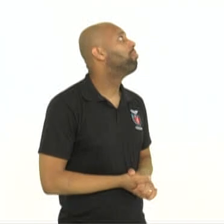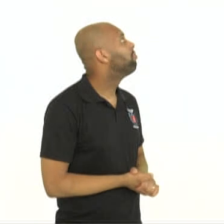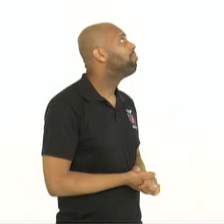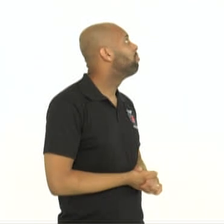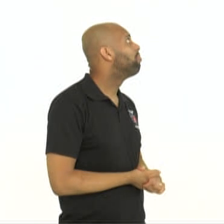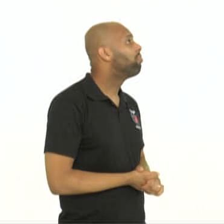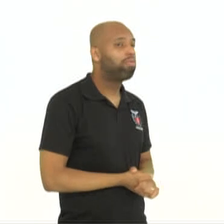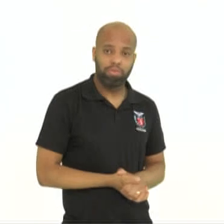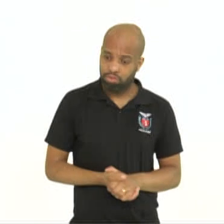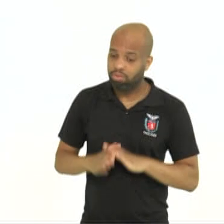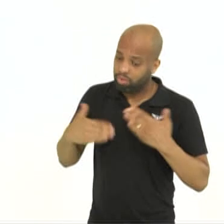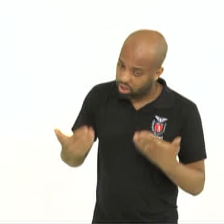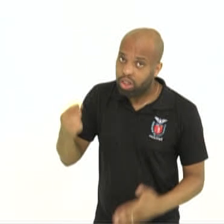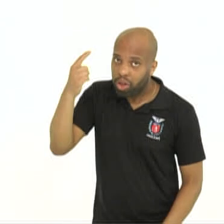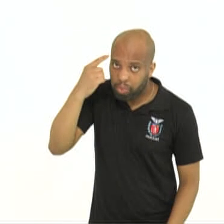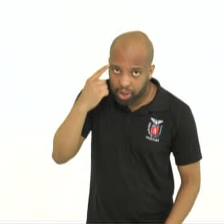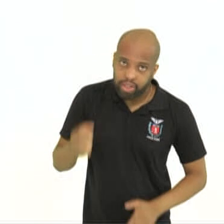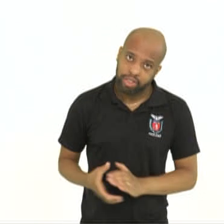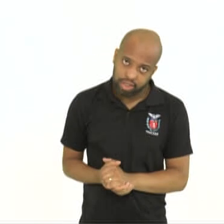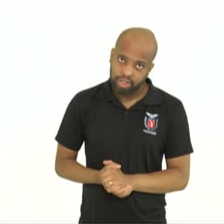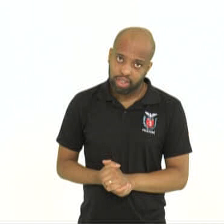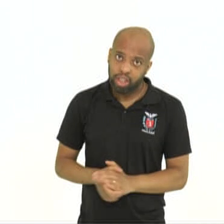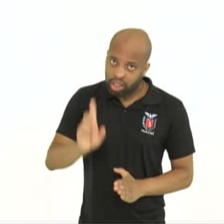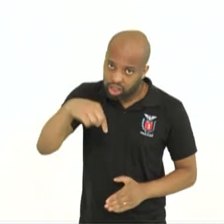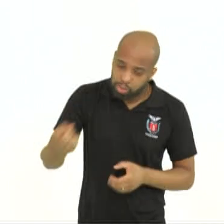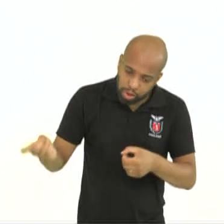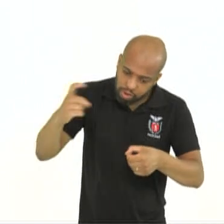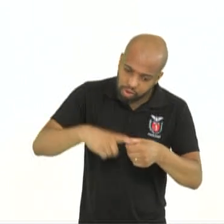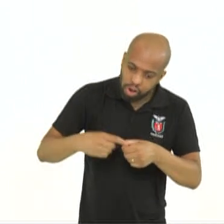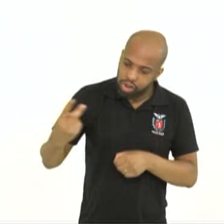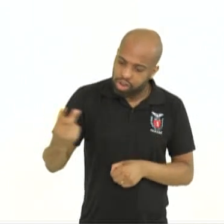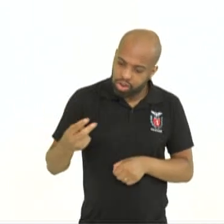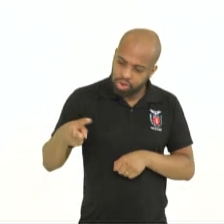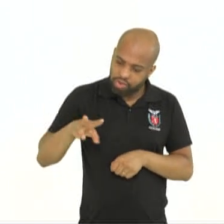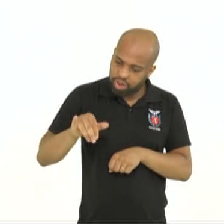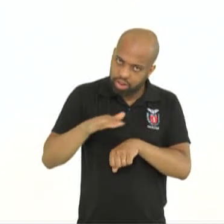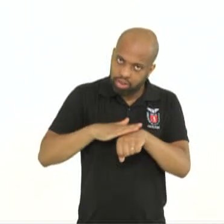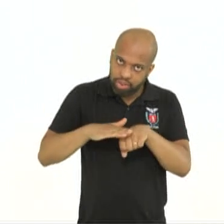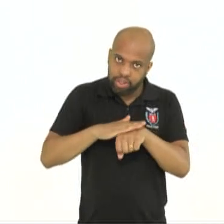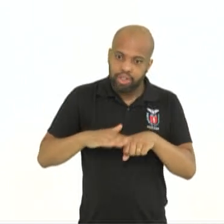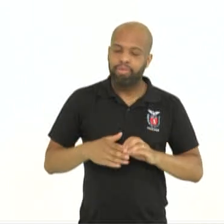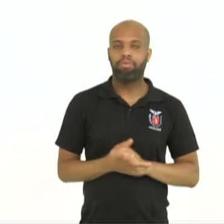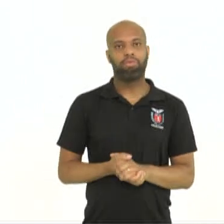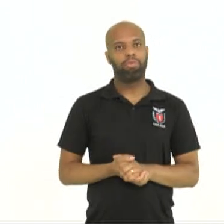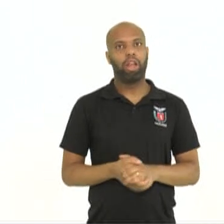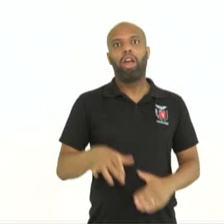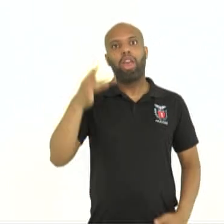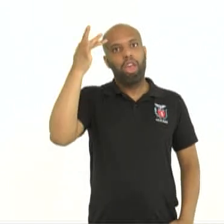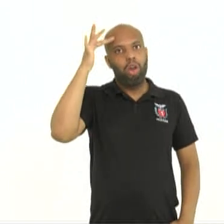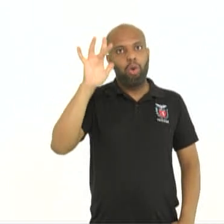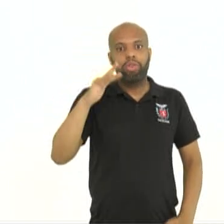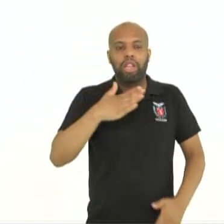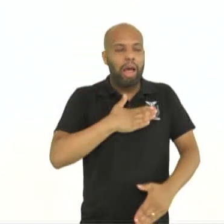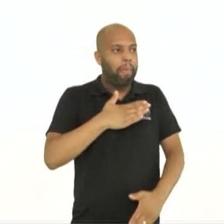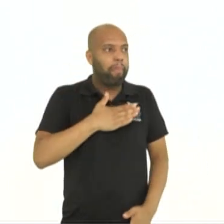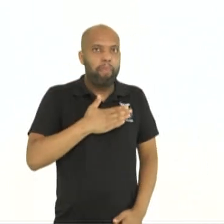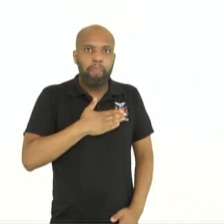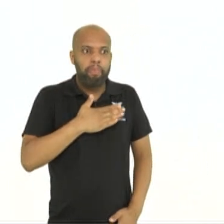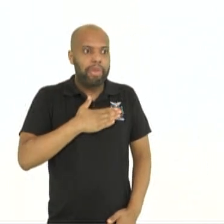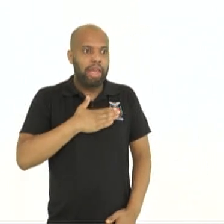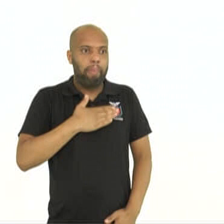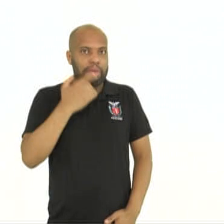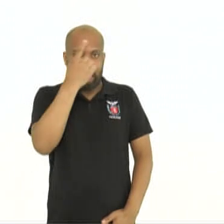Não, pois pense. E depois volte aqui para conversarmos. Eu não sabia onde enfiar a cara de